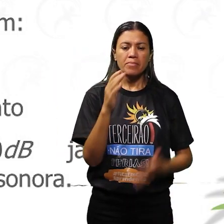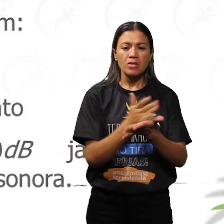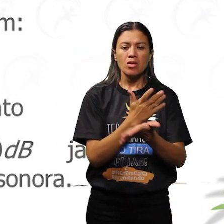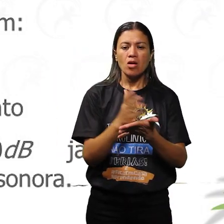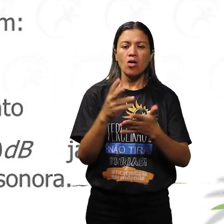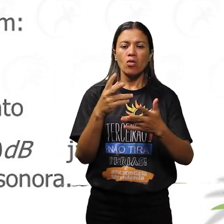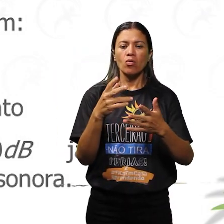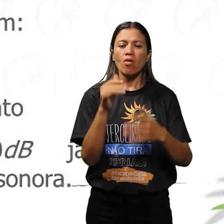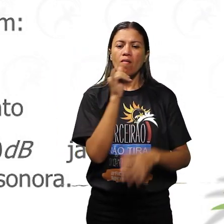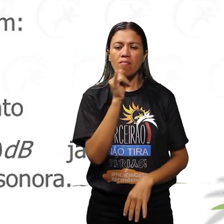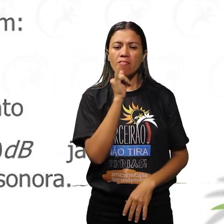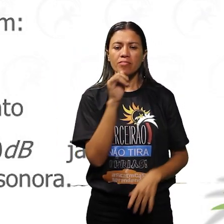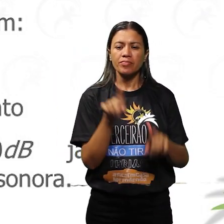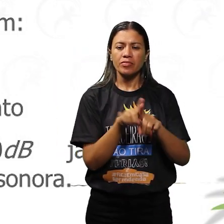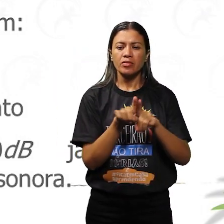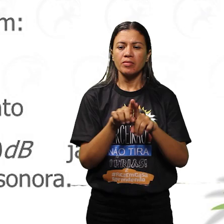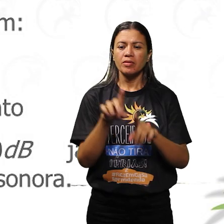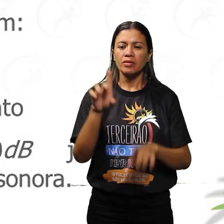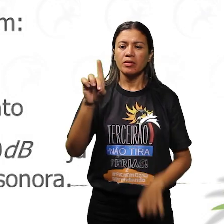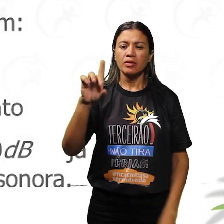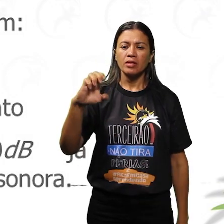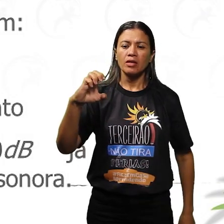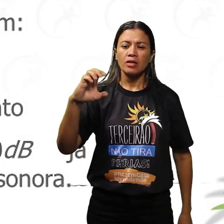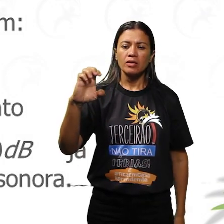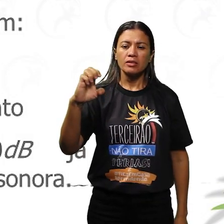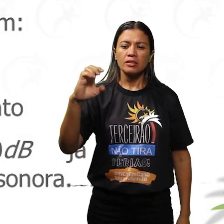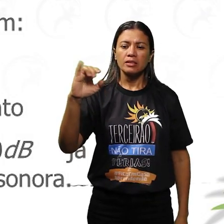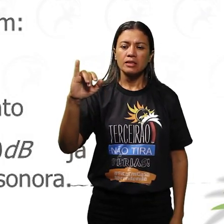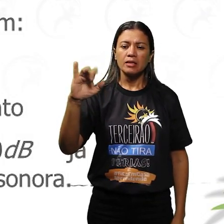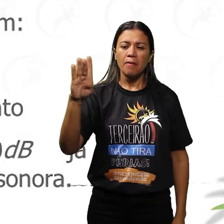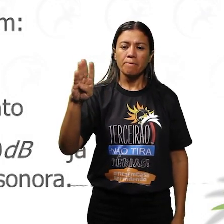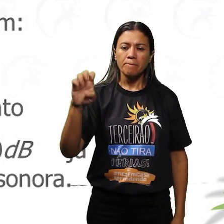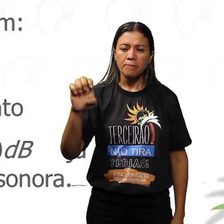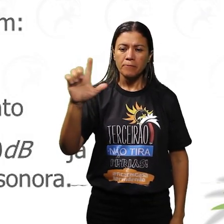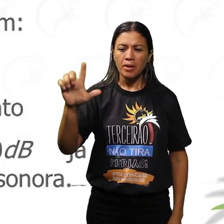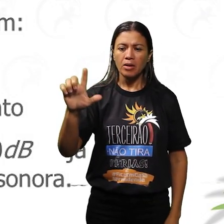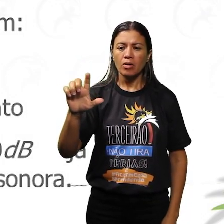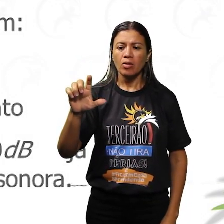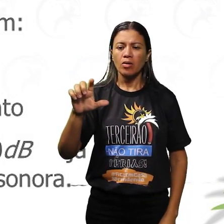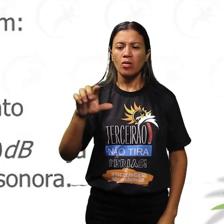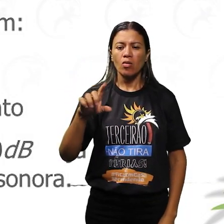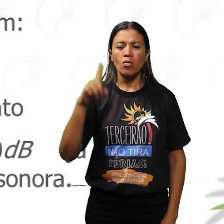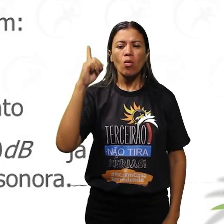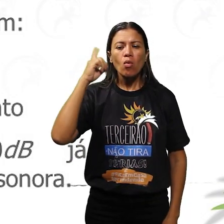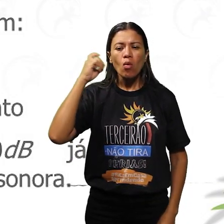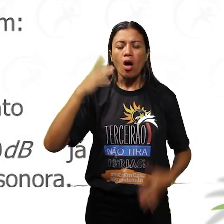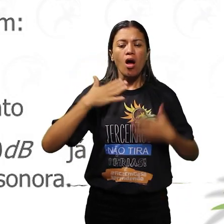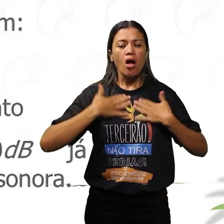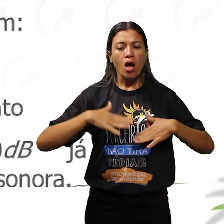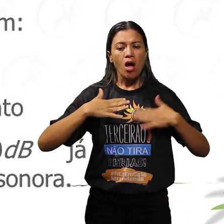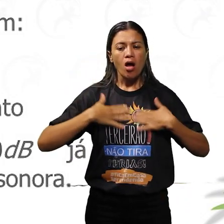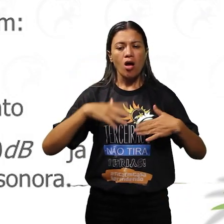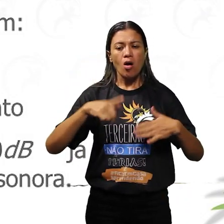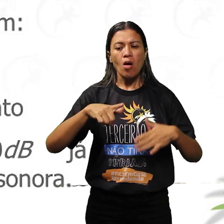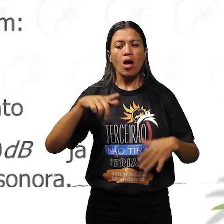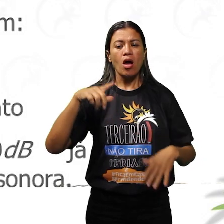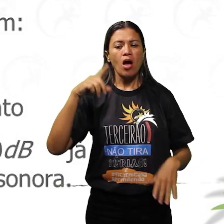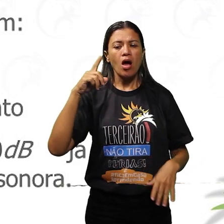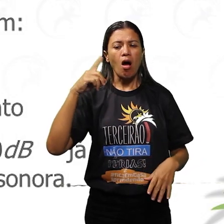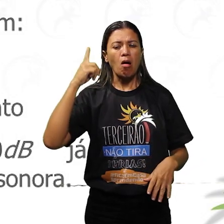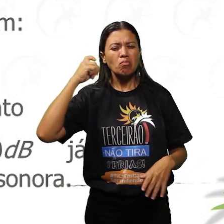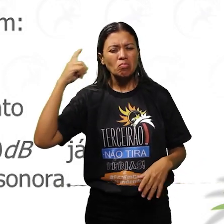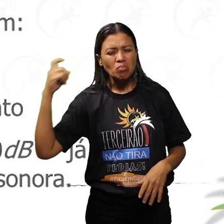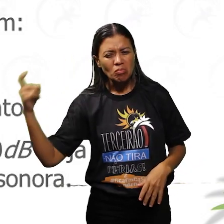40 decibéis é considerado calmo. 60 decibéis é considerado barulhento. E mais de 80 já